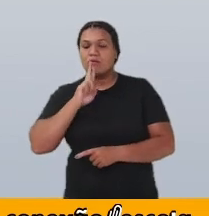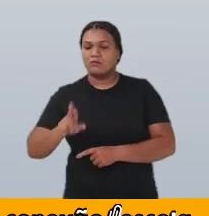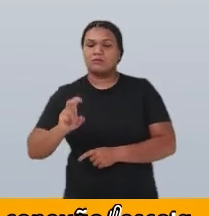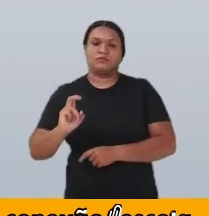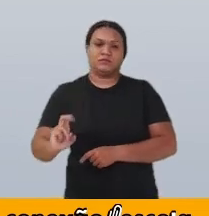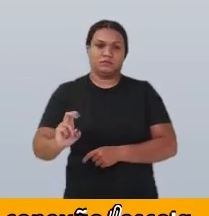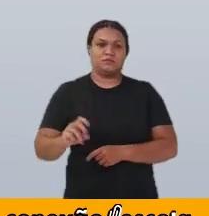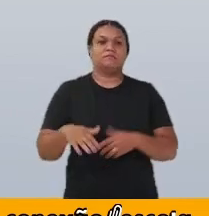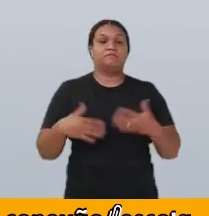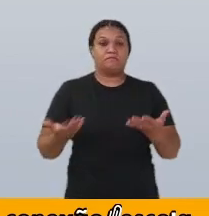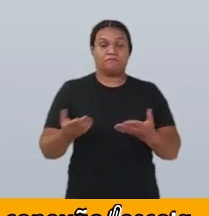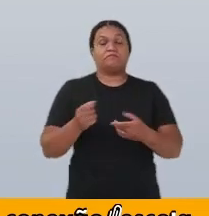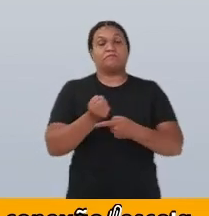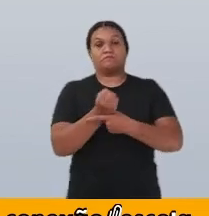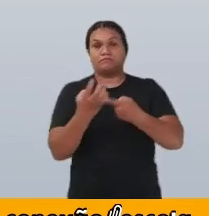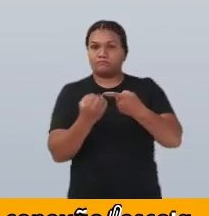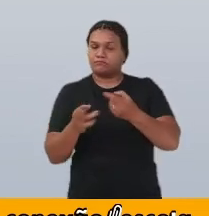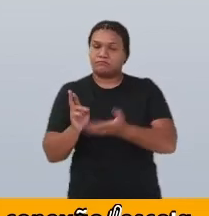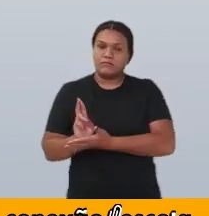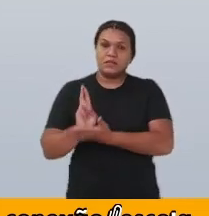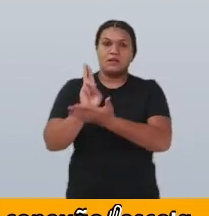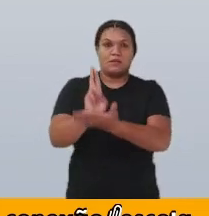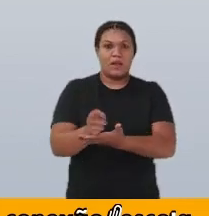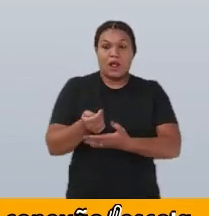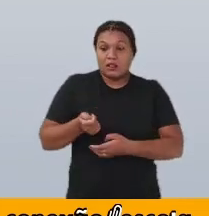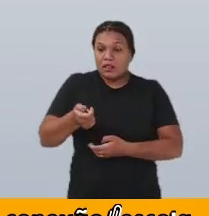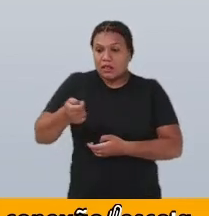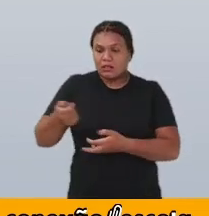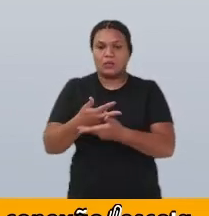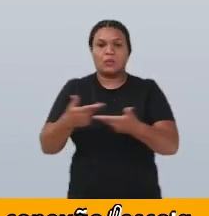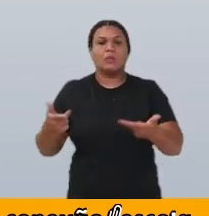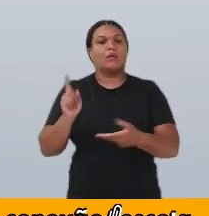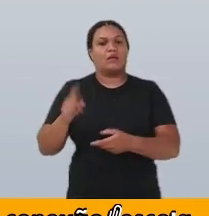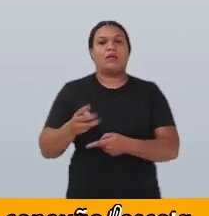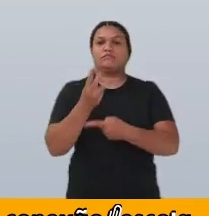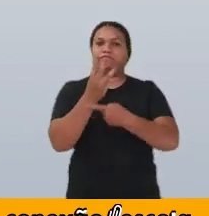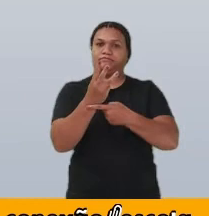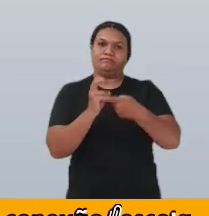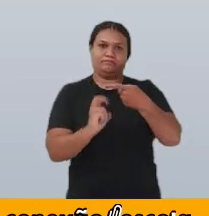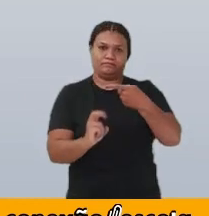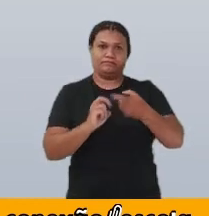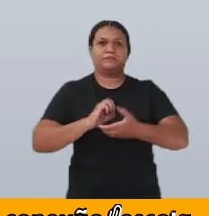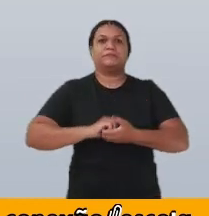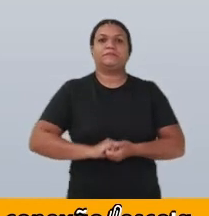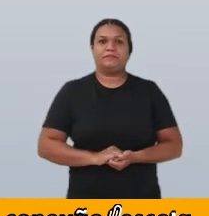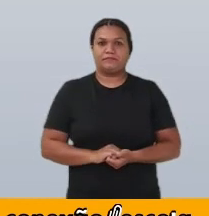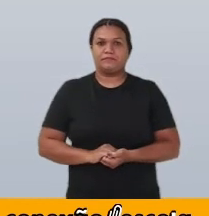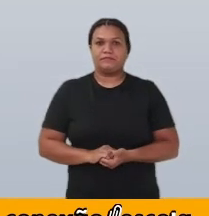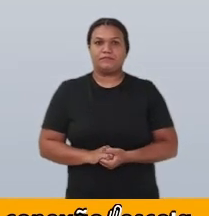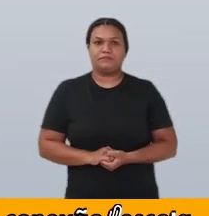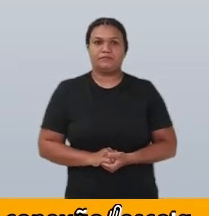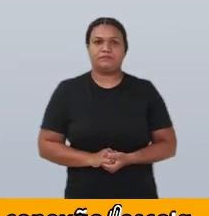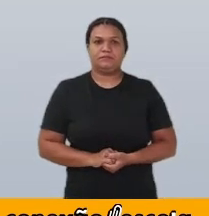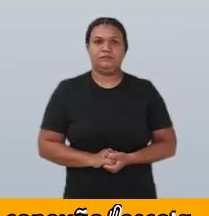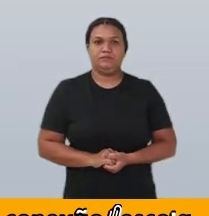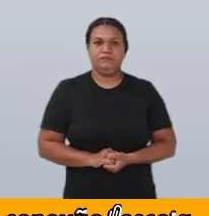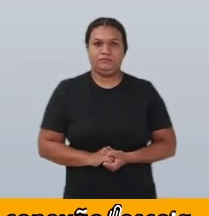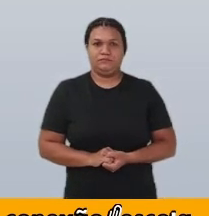5. A fração que representa a parte doada é 3/5.